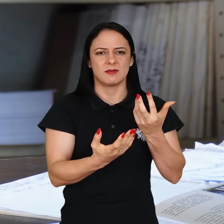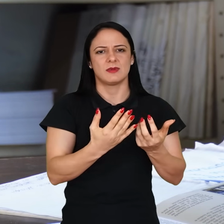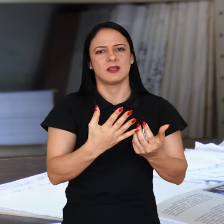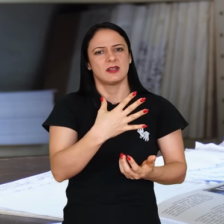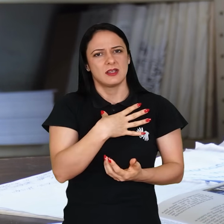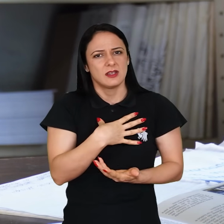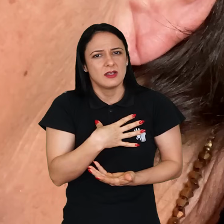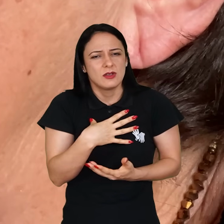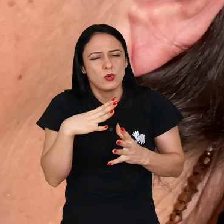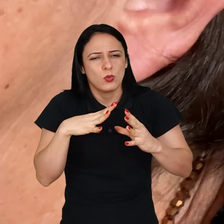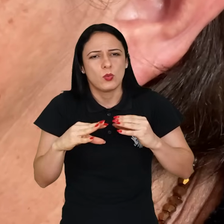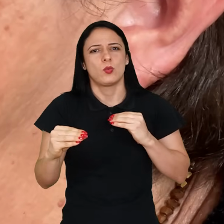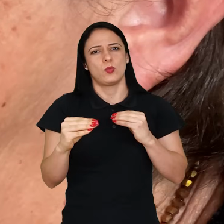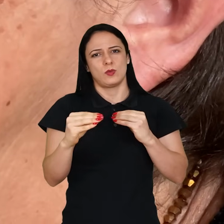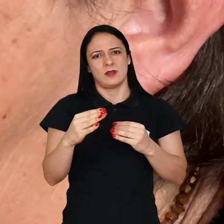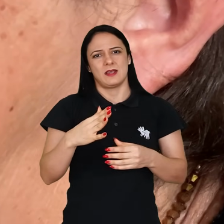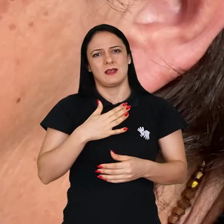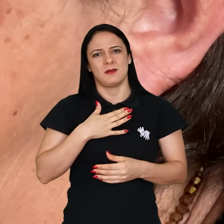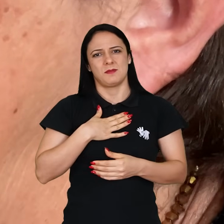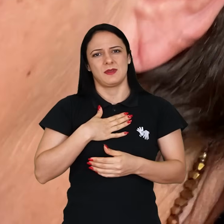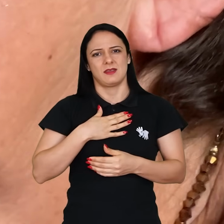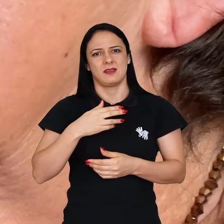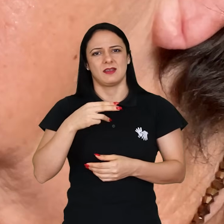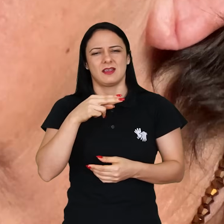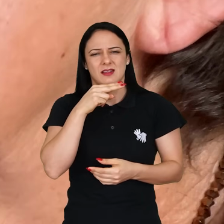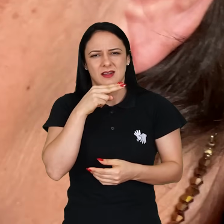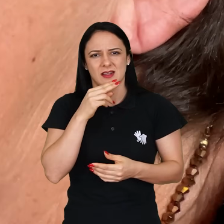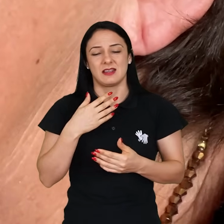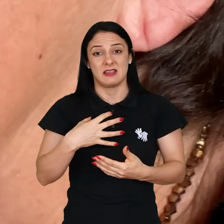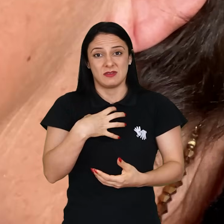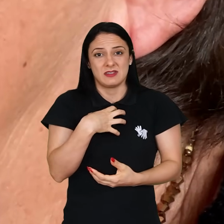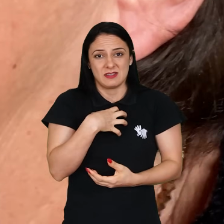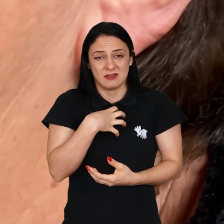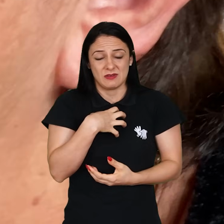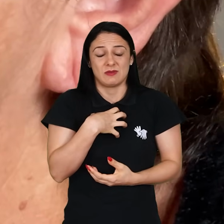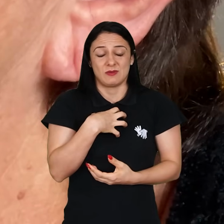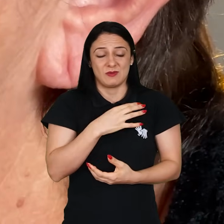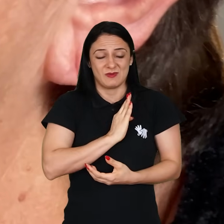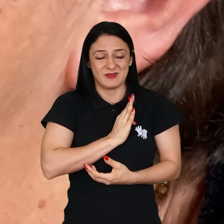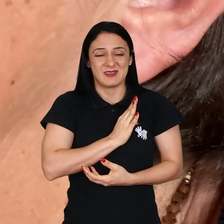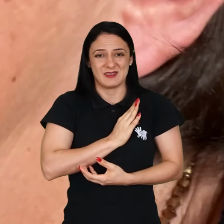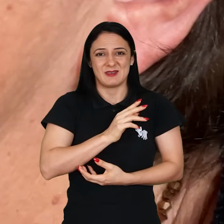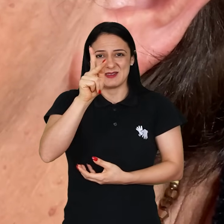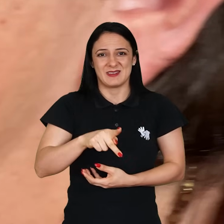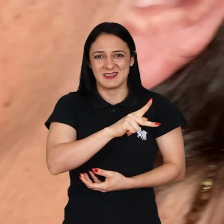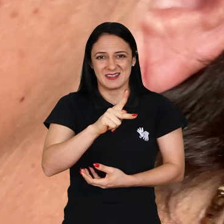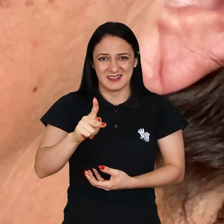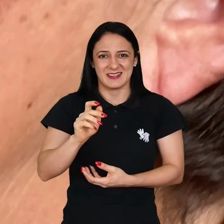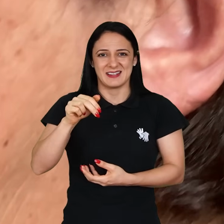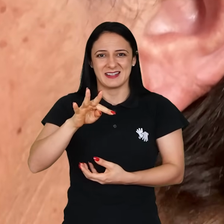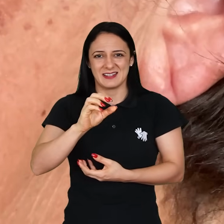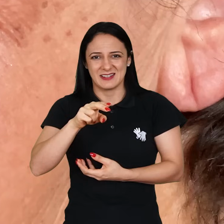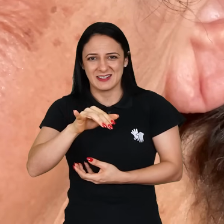cura minha bisneta. E eu sinto dentro do meu coração, de verdade, que o Padre Antônio e a Santa